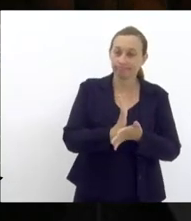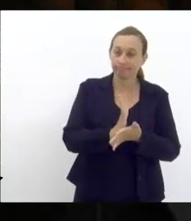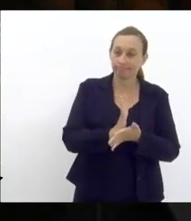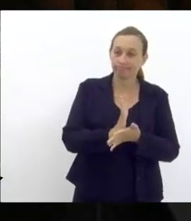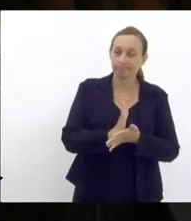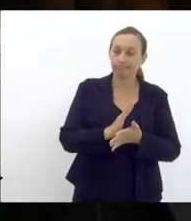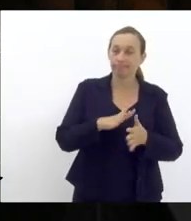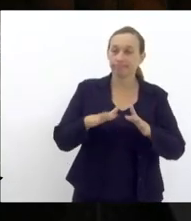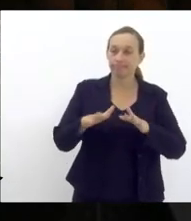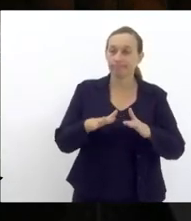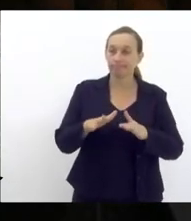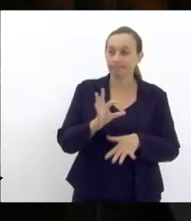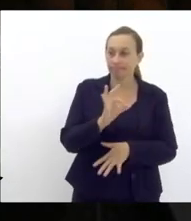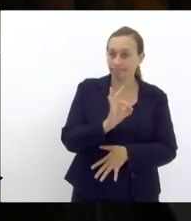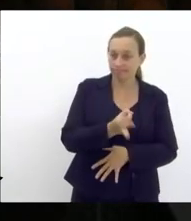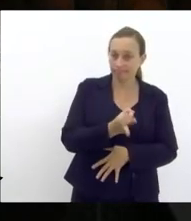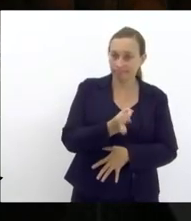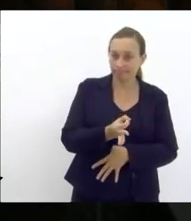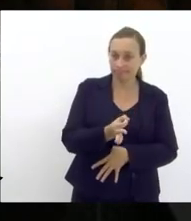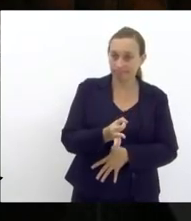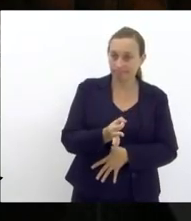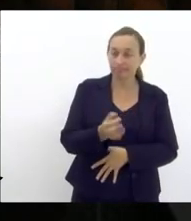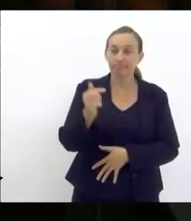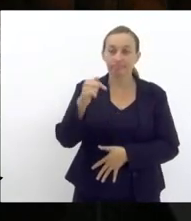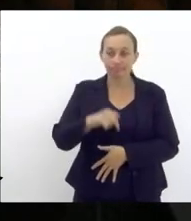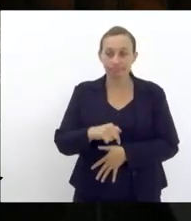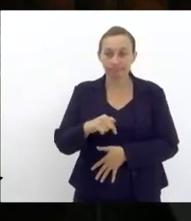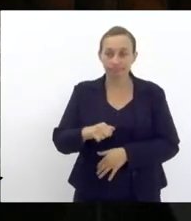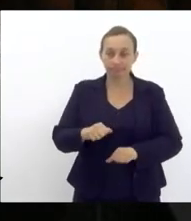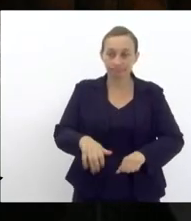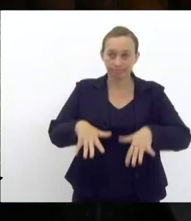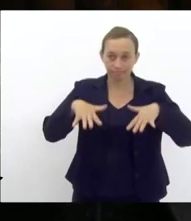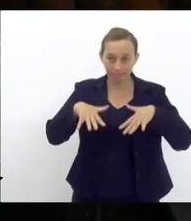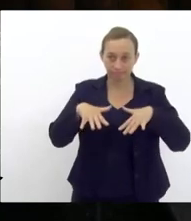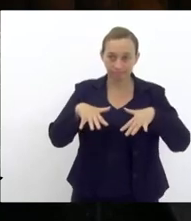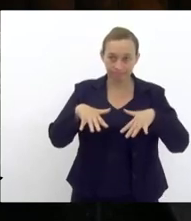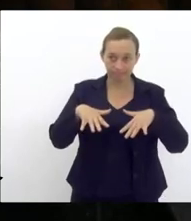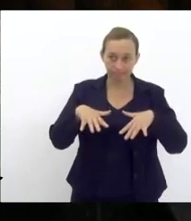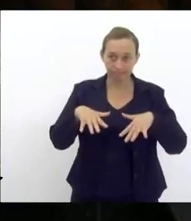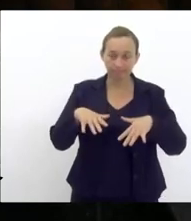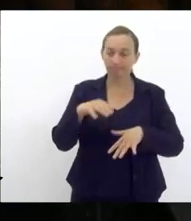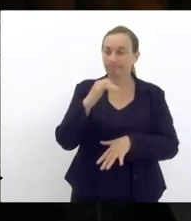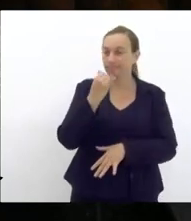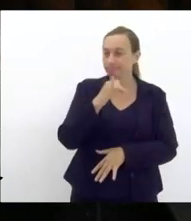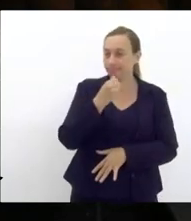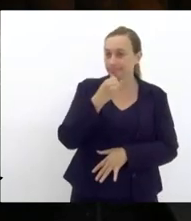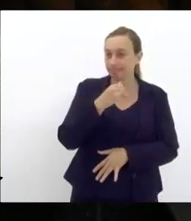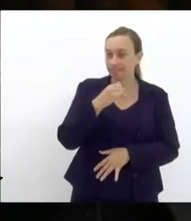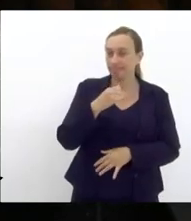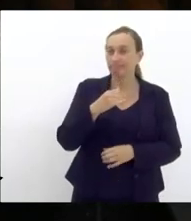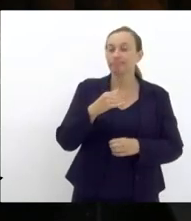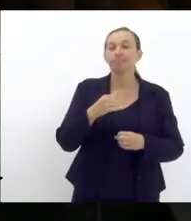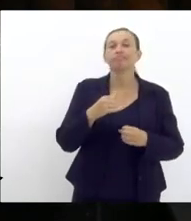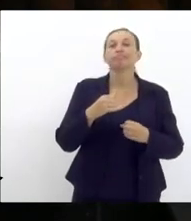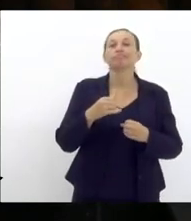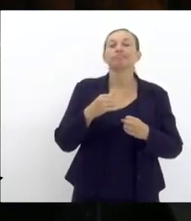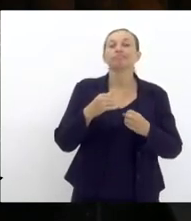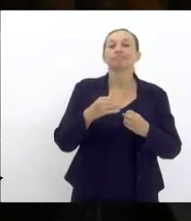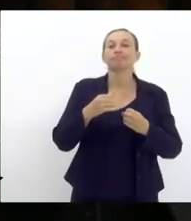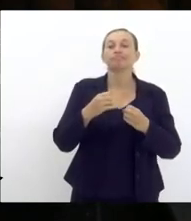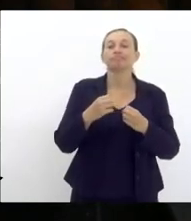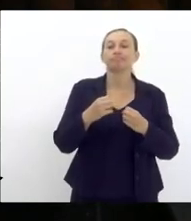manifesta vivamente aqui no plenário do Parlamento Fluminense em outros